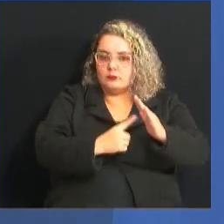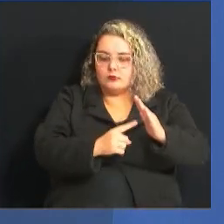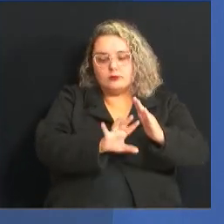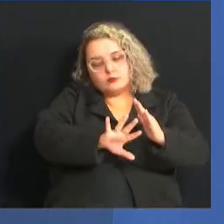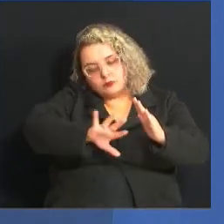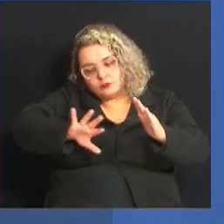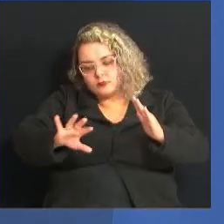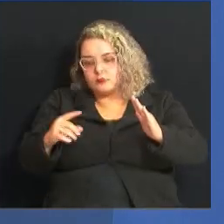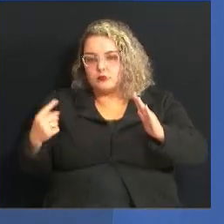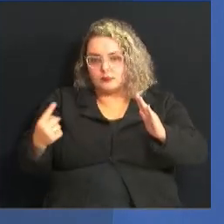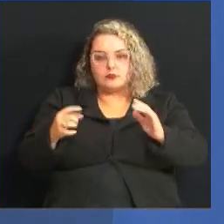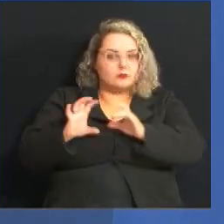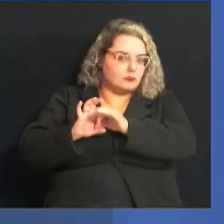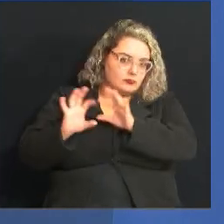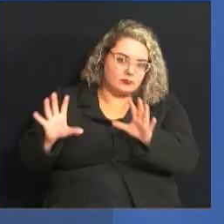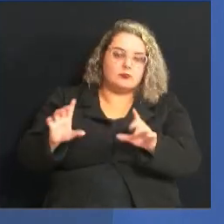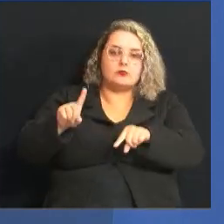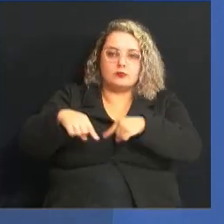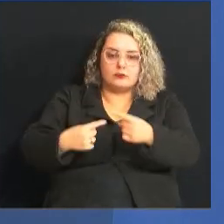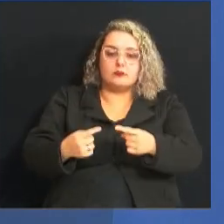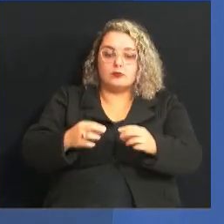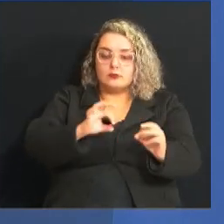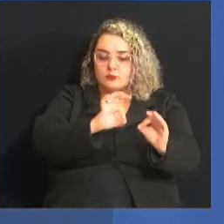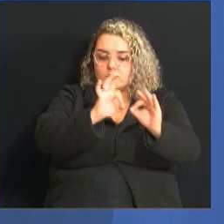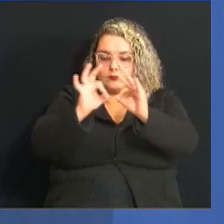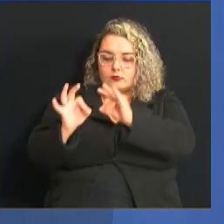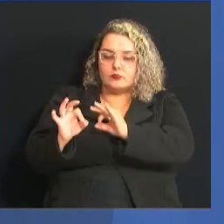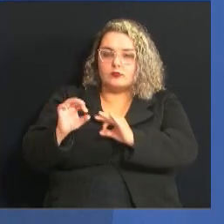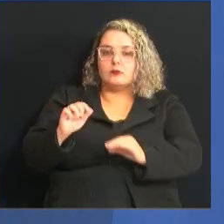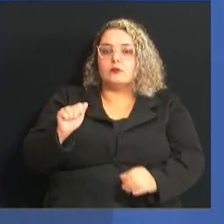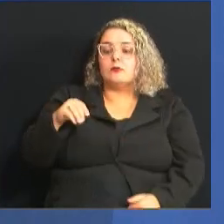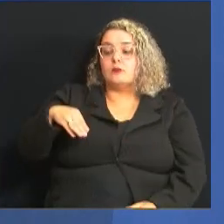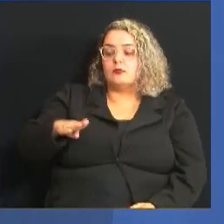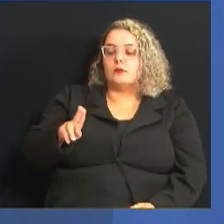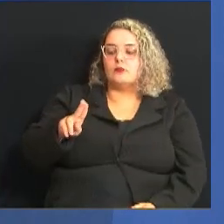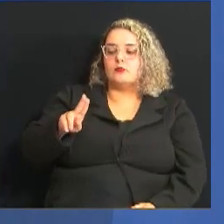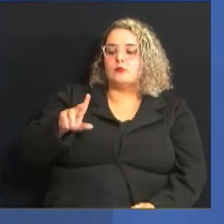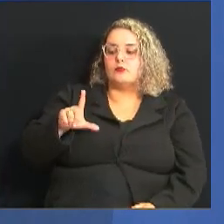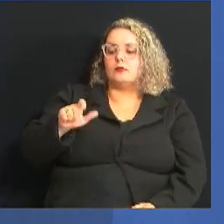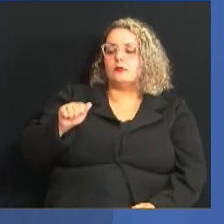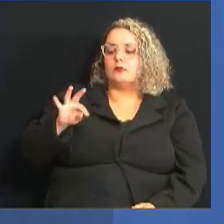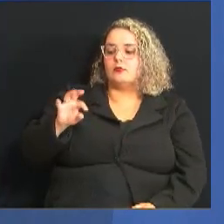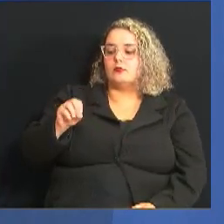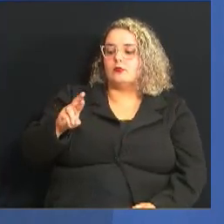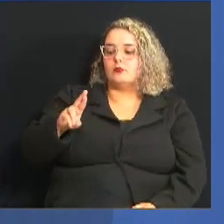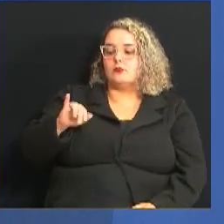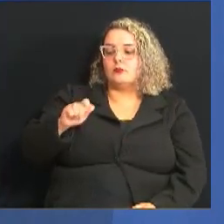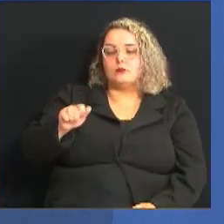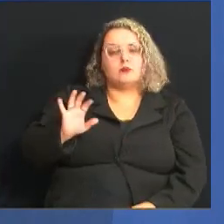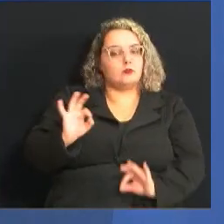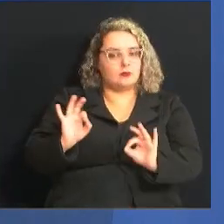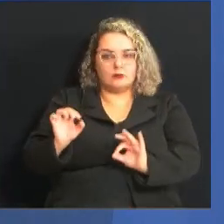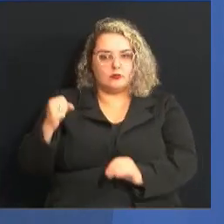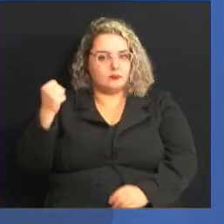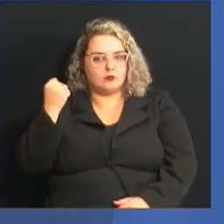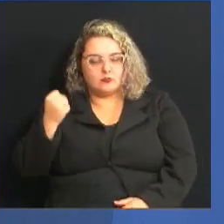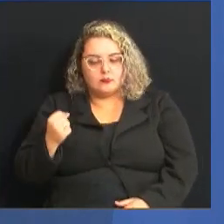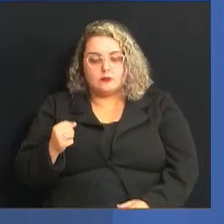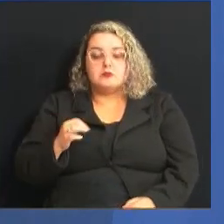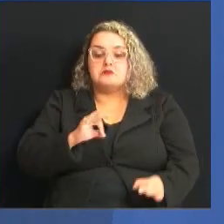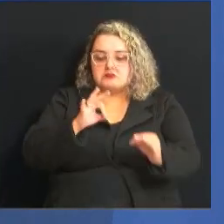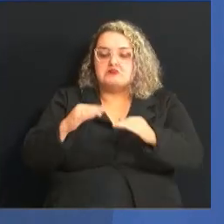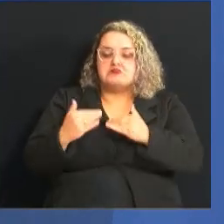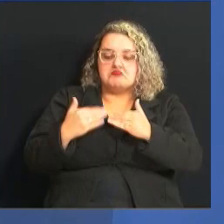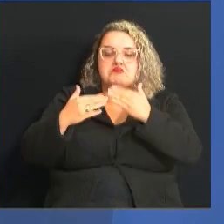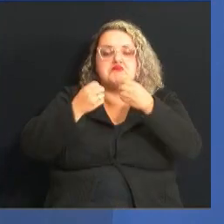demais contam com acompanhamento ambulatorial sem gravidade e boa evolução. A gente reforça aqui sempre a questão